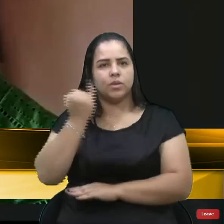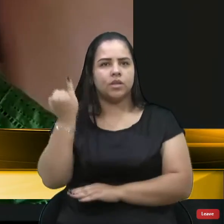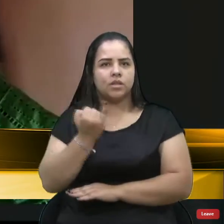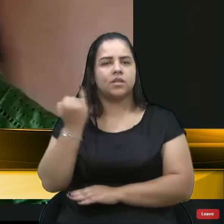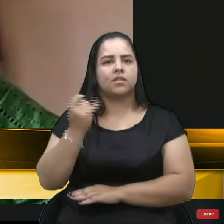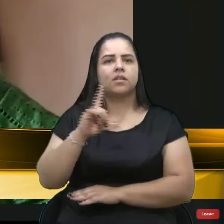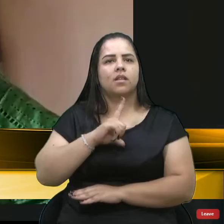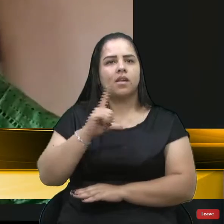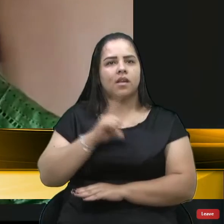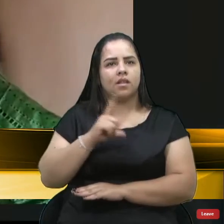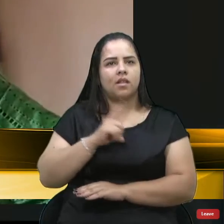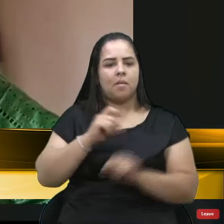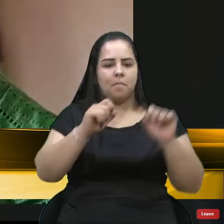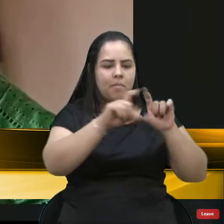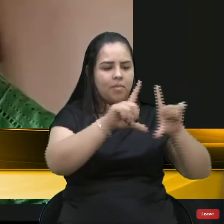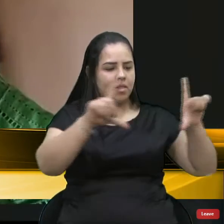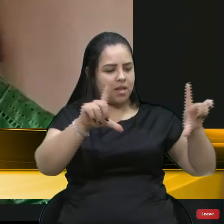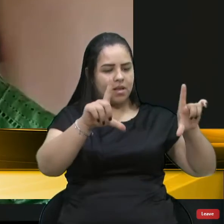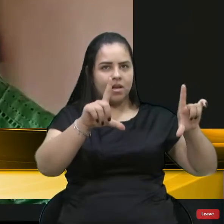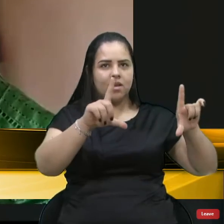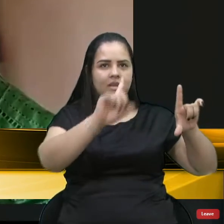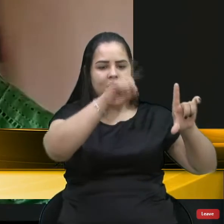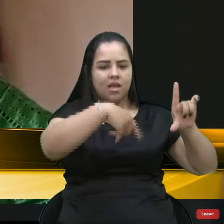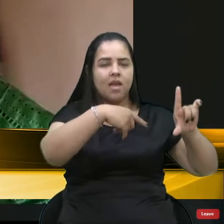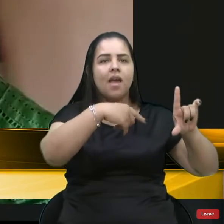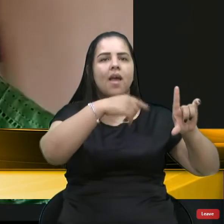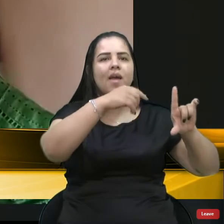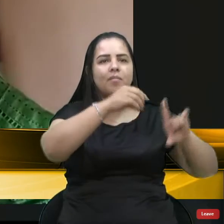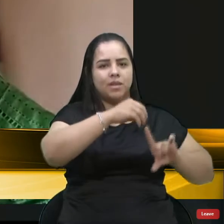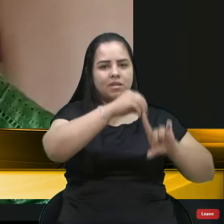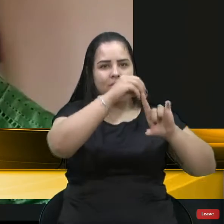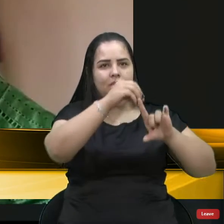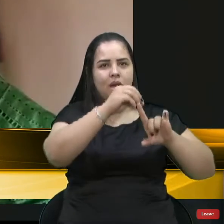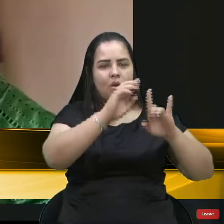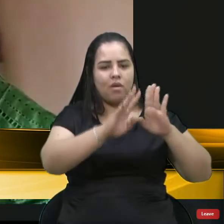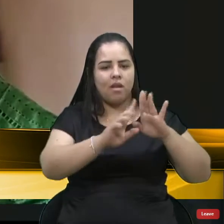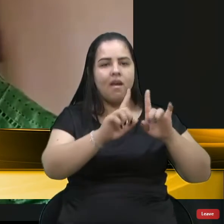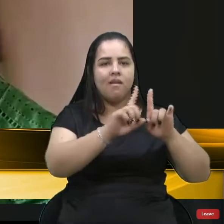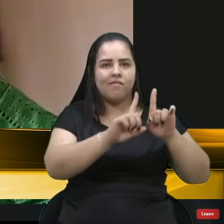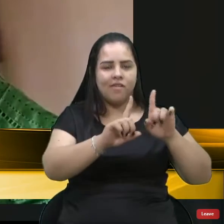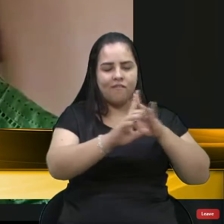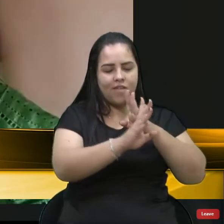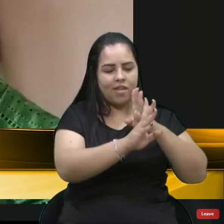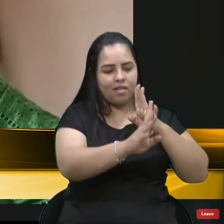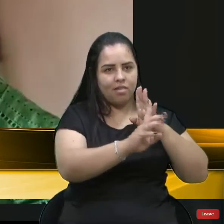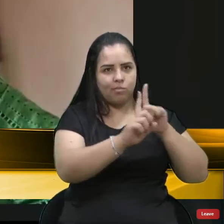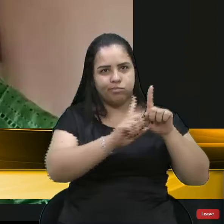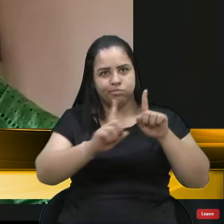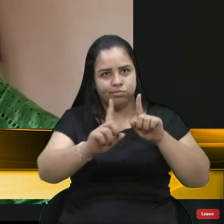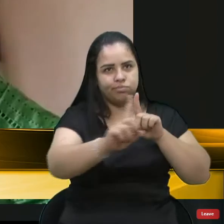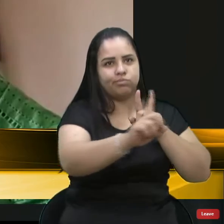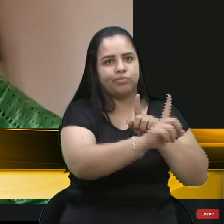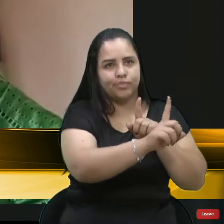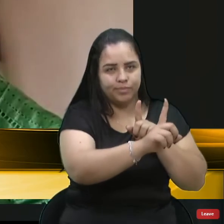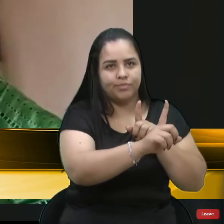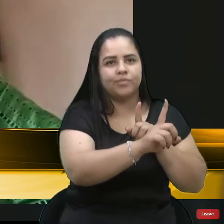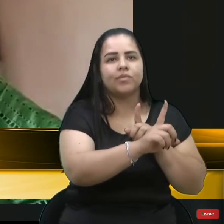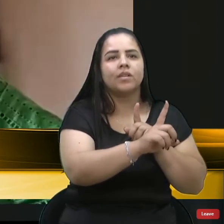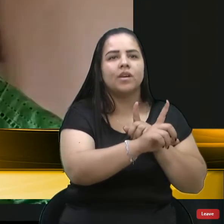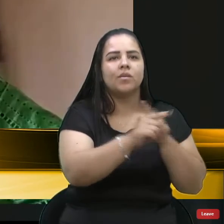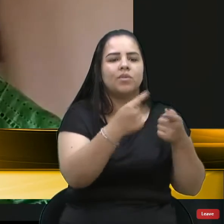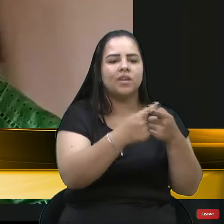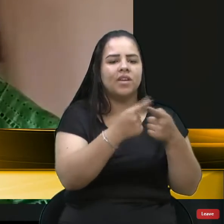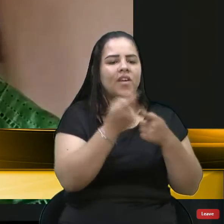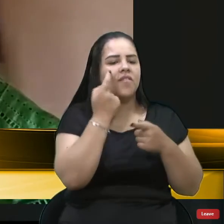questão da placa de atendimento preferencial para autistas, né? A gente sabe da dificuldade dos pais, muitas vezes,